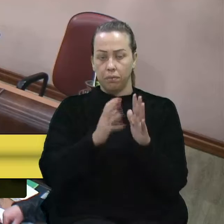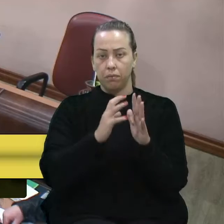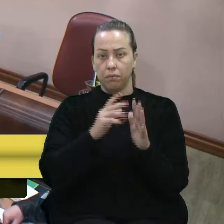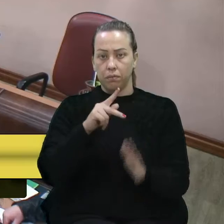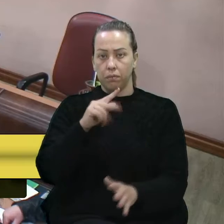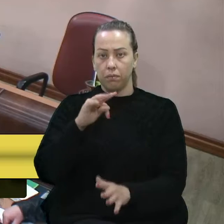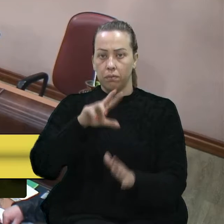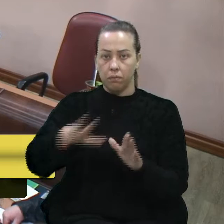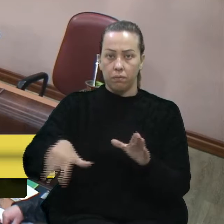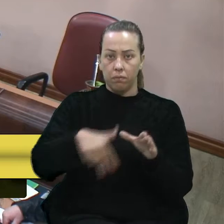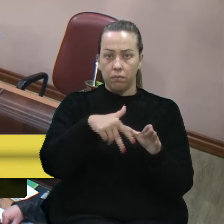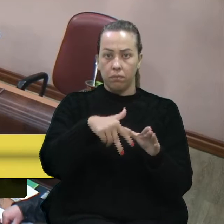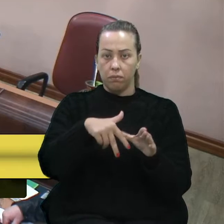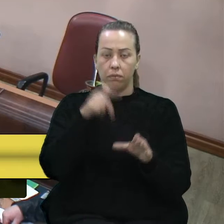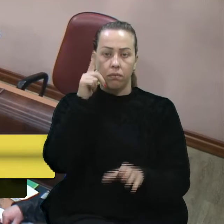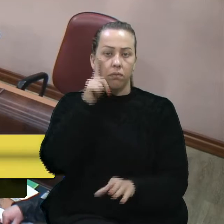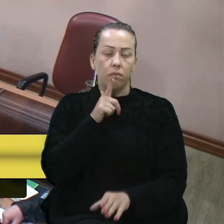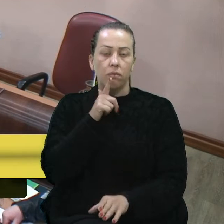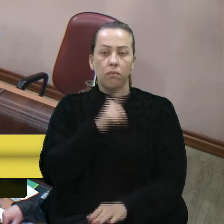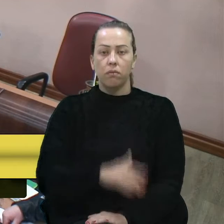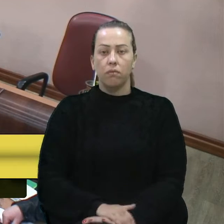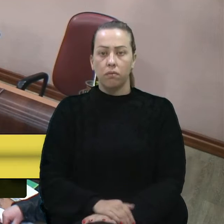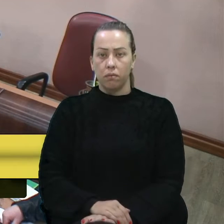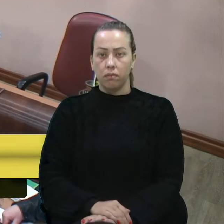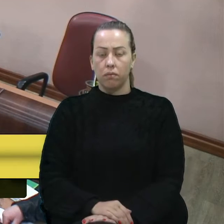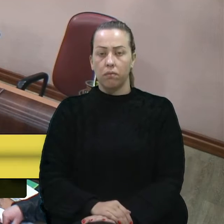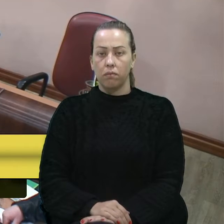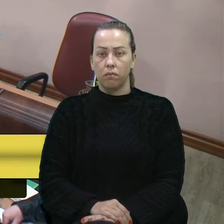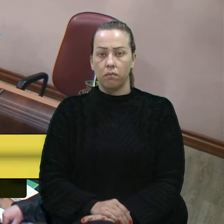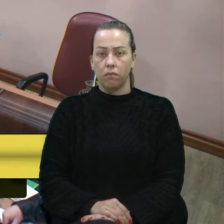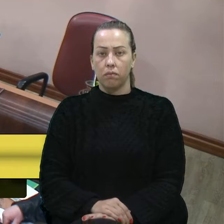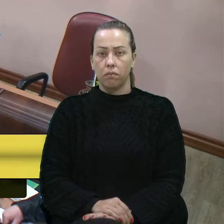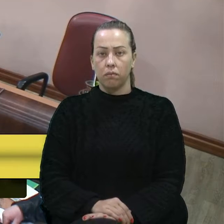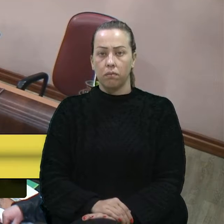A bancada do PT, com a palavra, vereador Lucas.